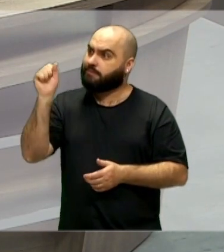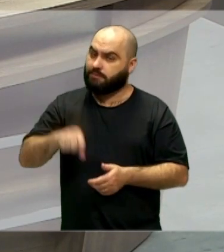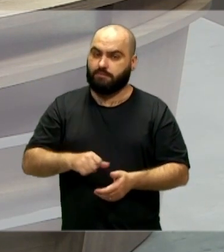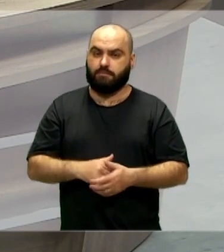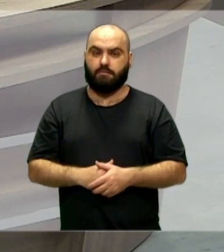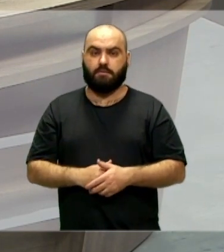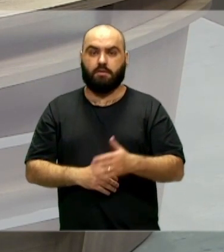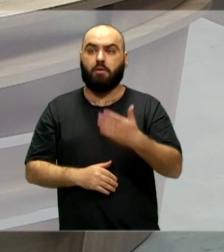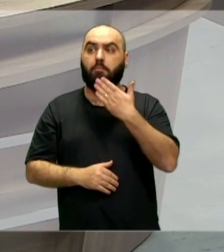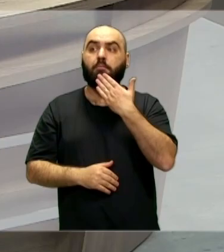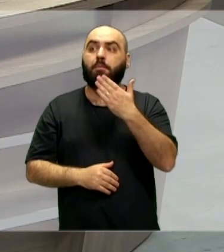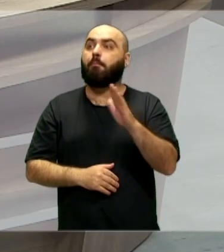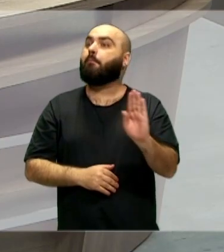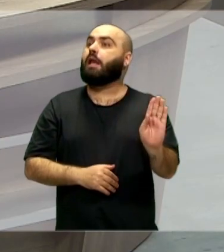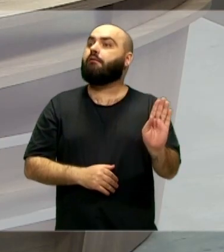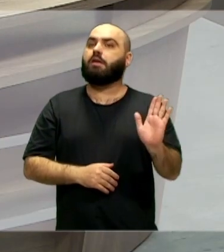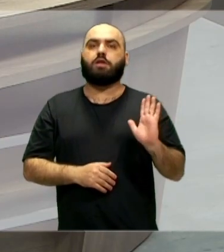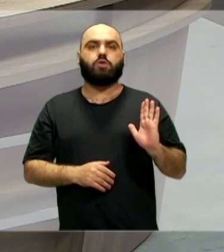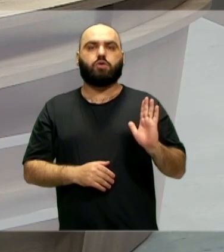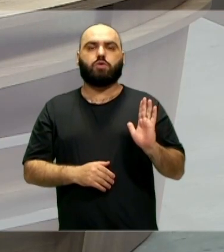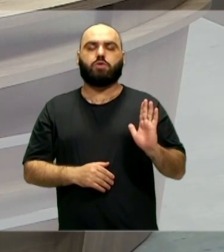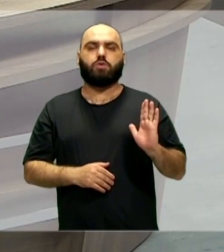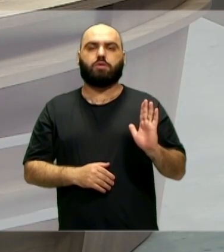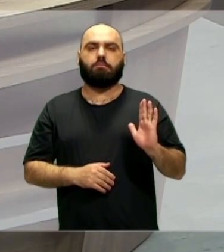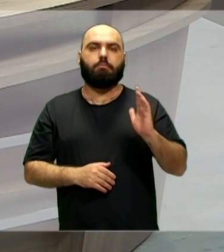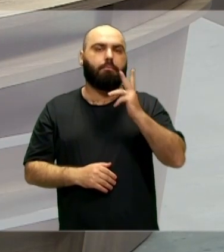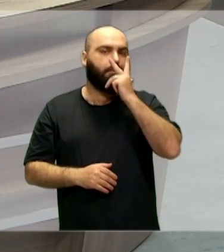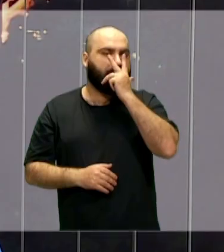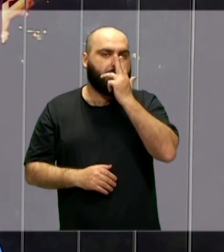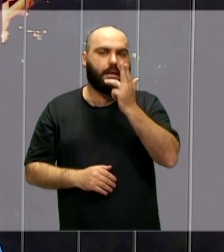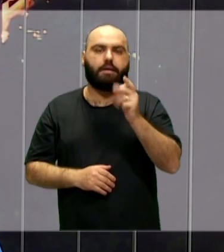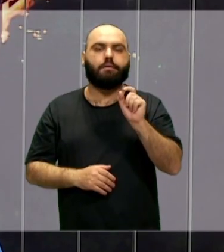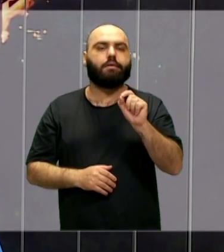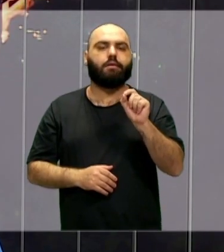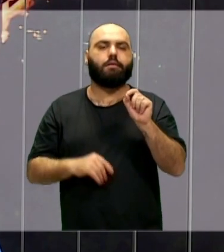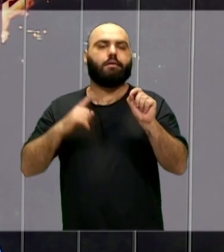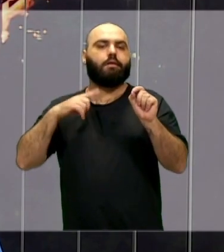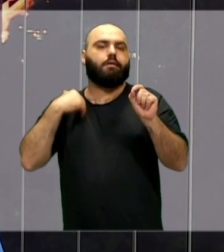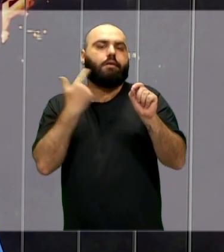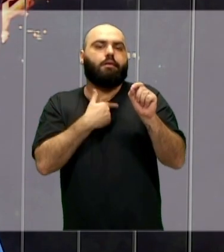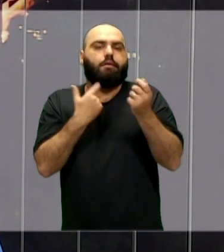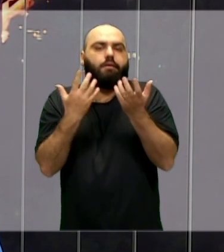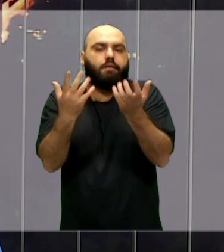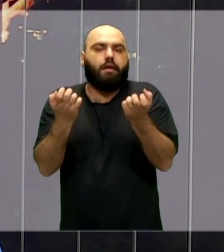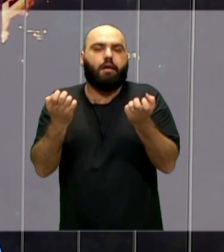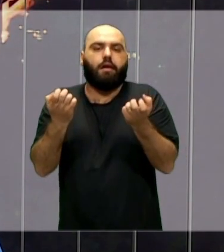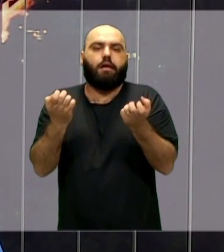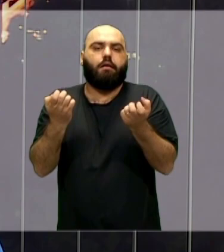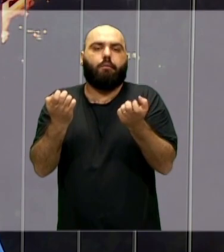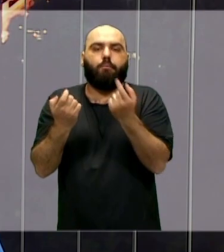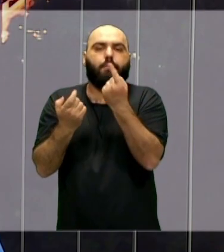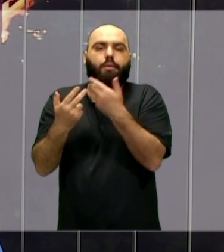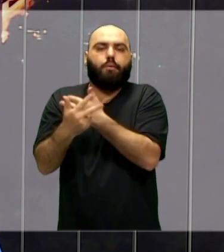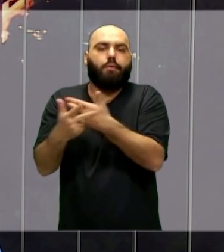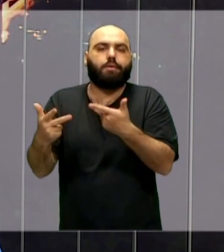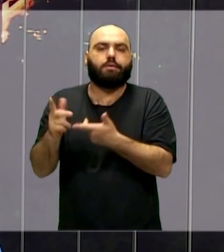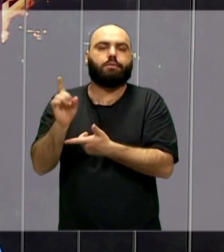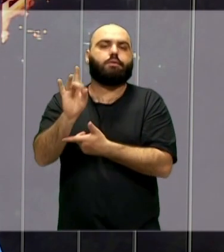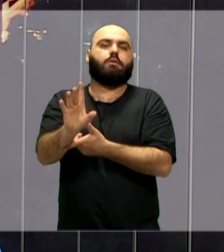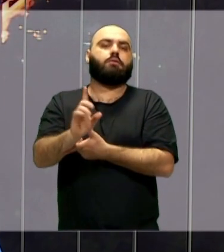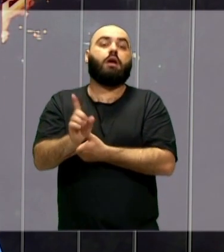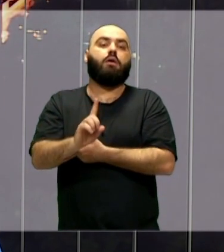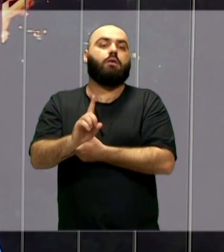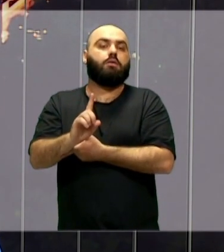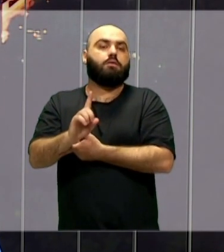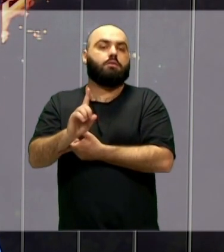pedindo privilégios, né? As pessoas, às vezes, entendem que o que a gente está querendo é alguma vantagem. O que a gente está querendo é o direito